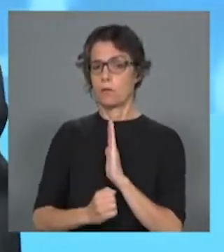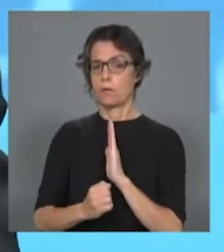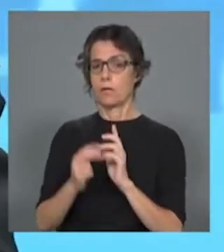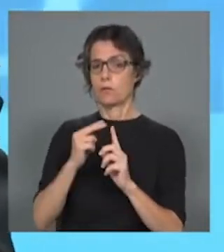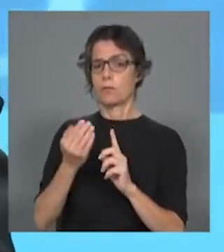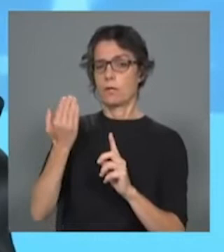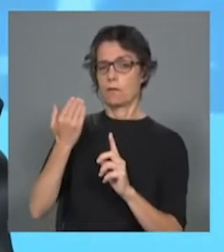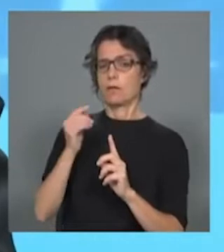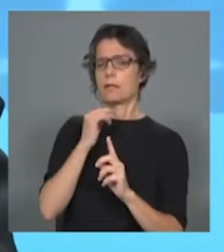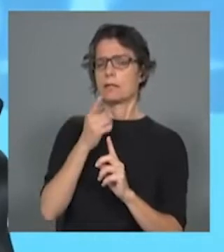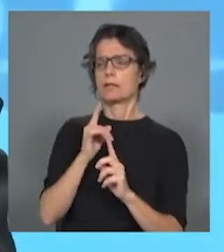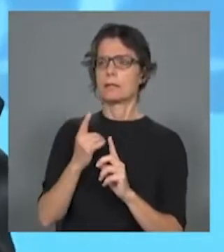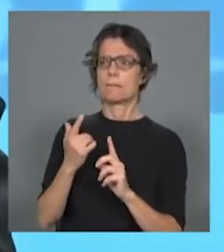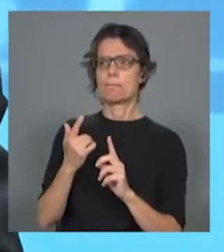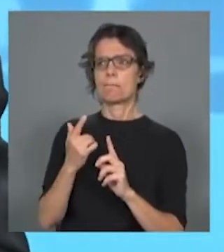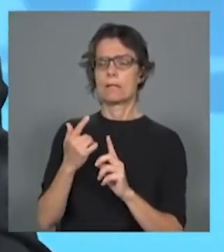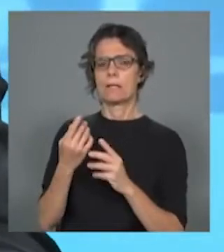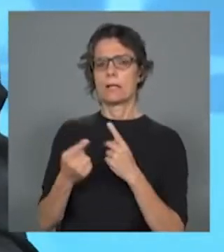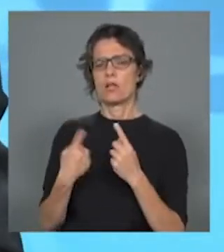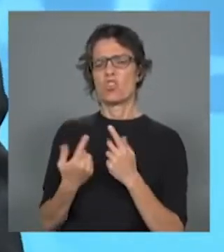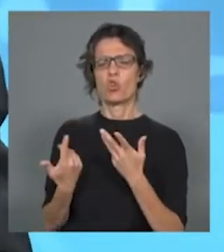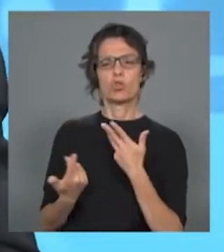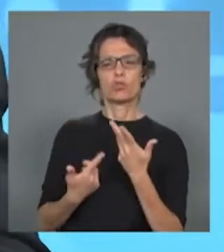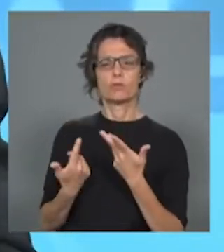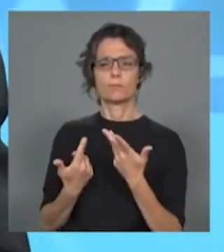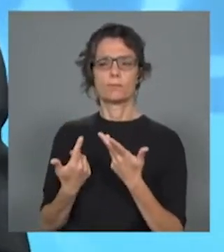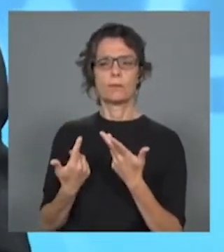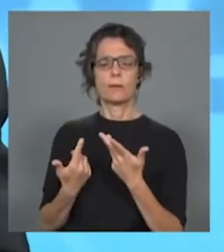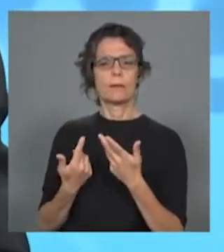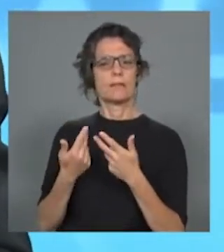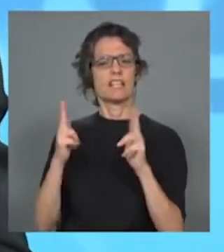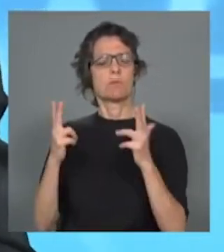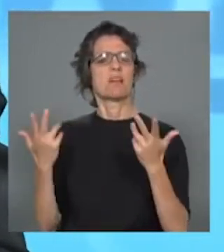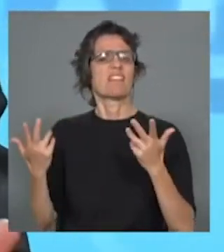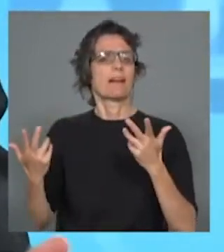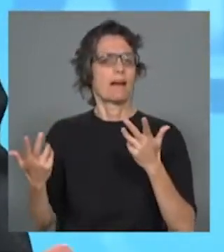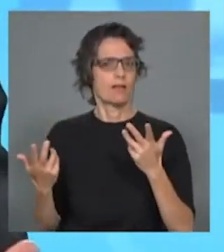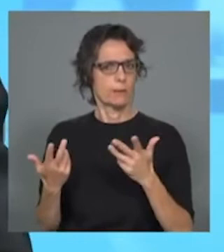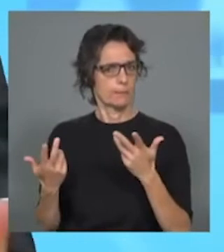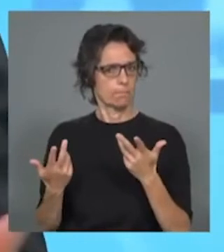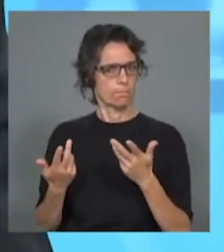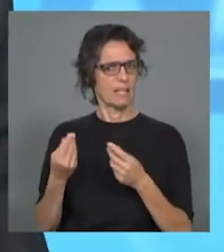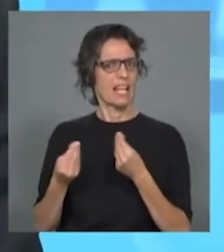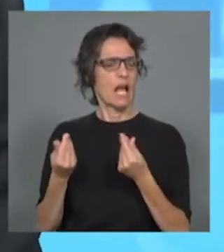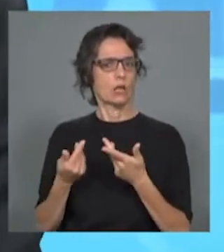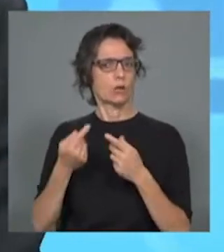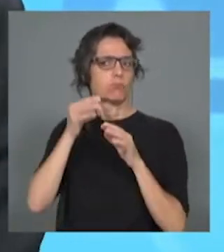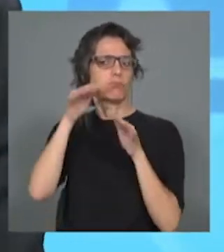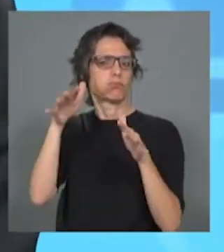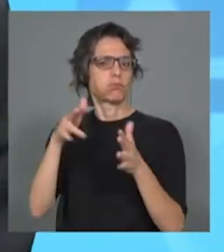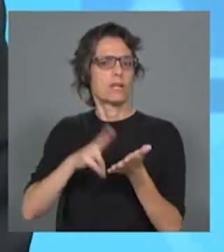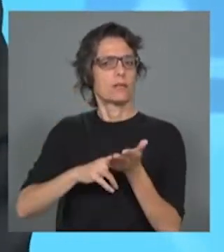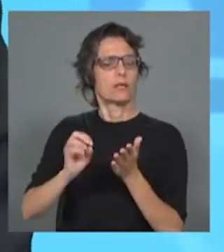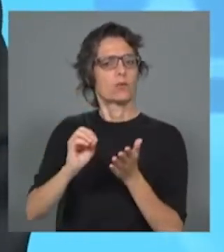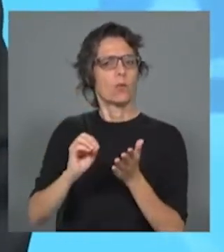não podemos deixar que se propaguem coisas que não são verdade no interior da